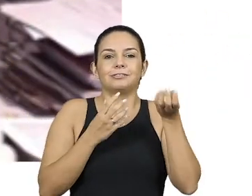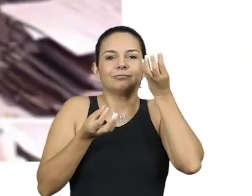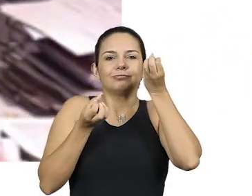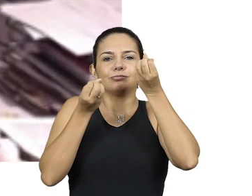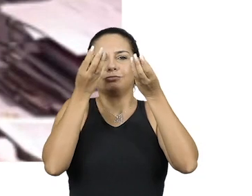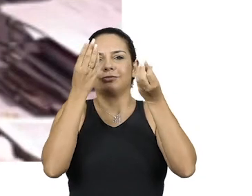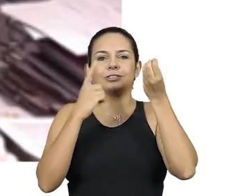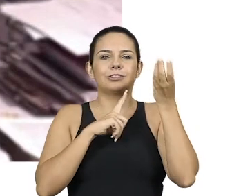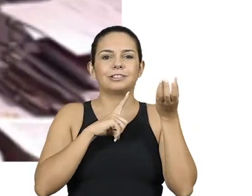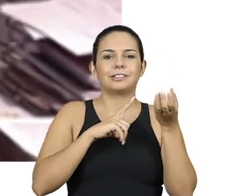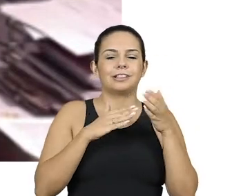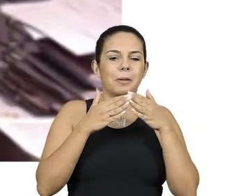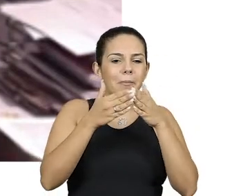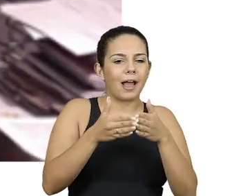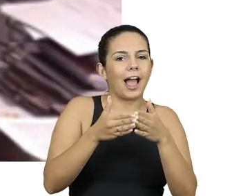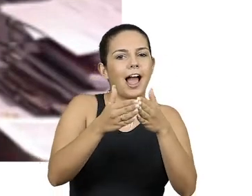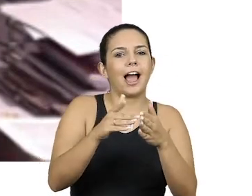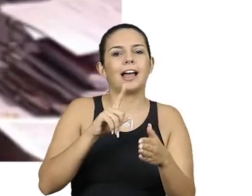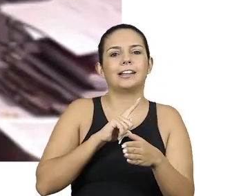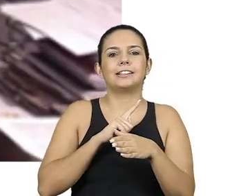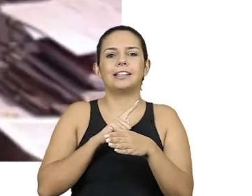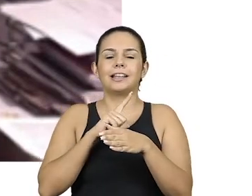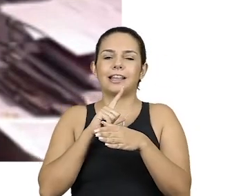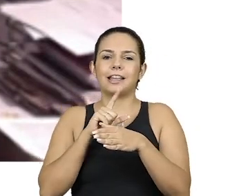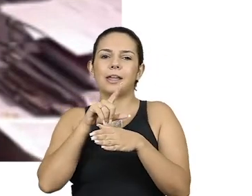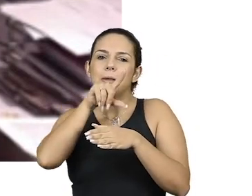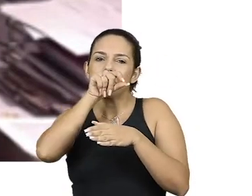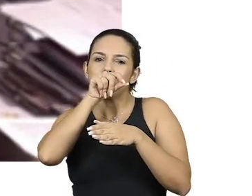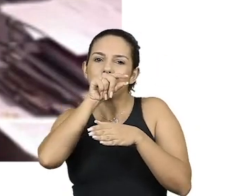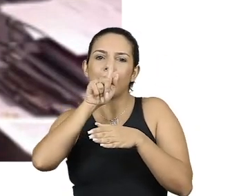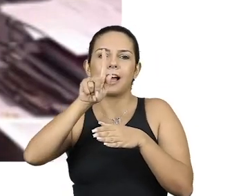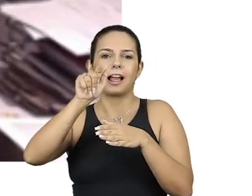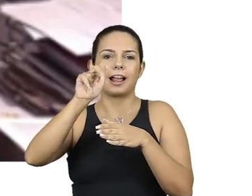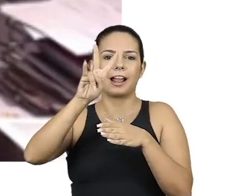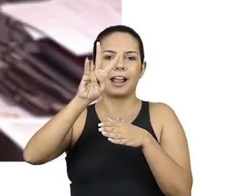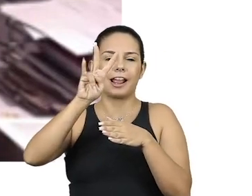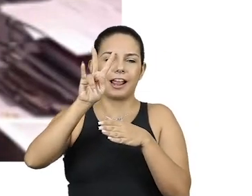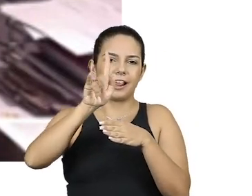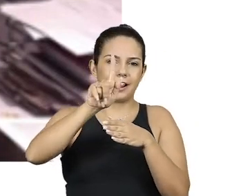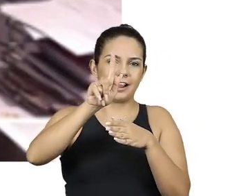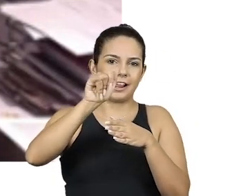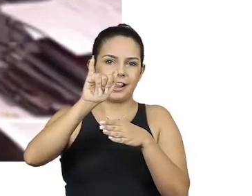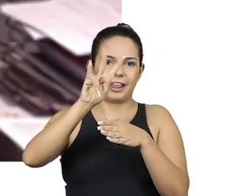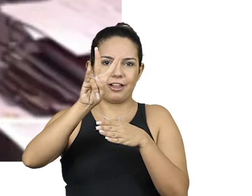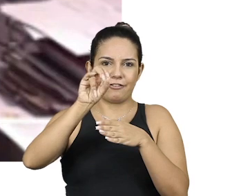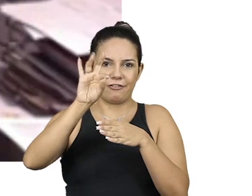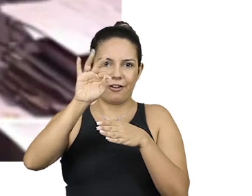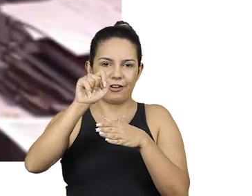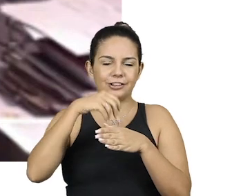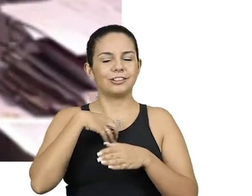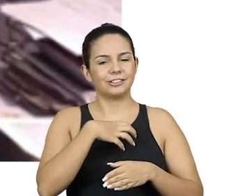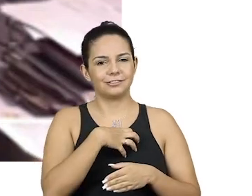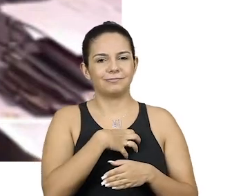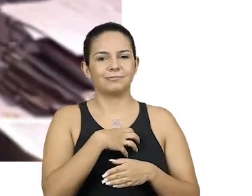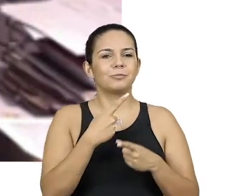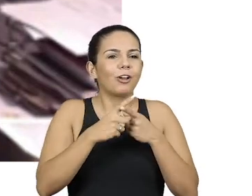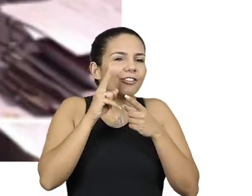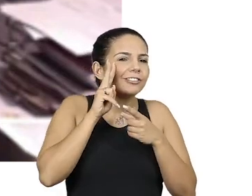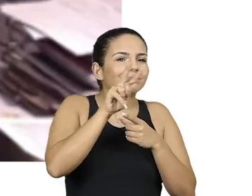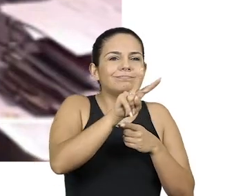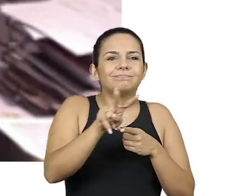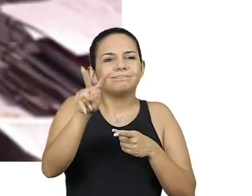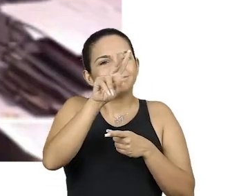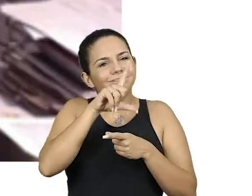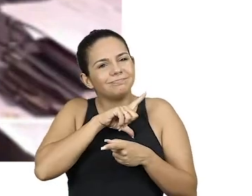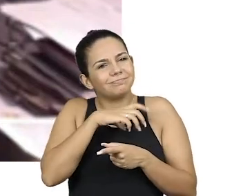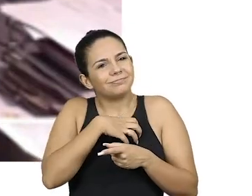tem barcos, tem gaivotas. Então, eu estou me sentindo rica, porque eu sei que